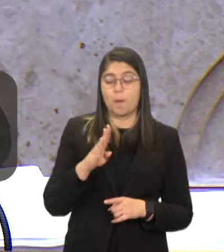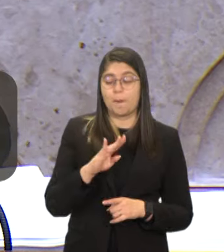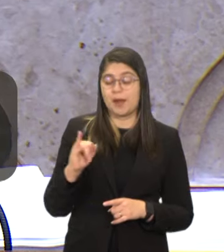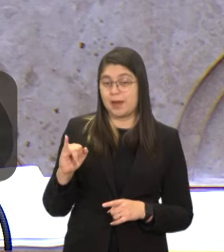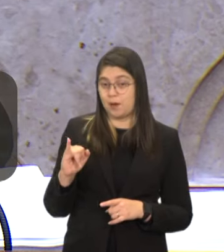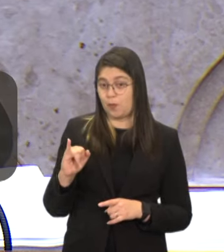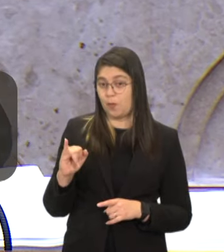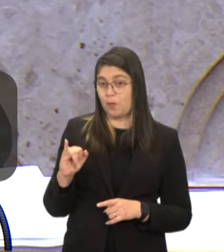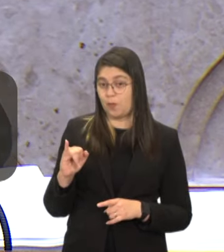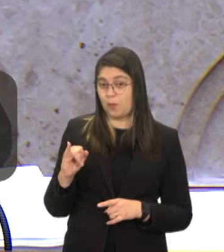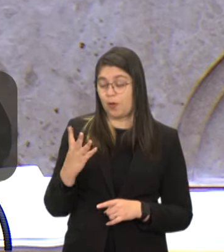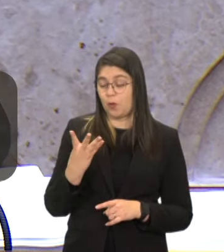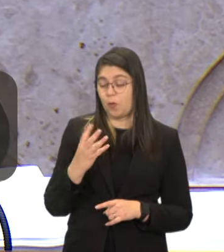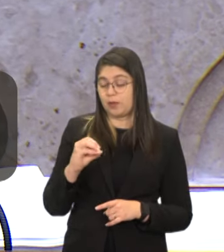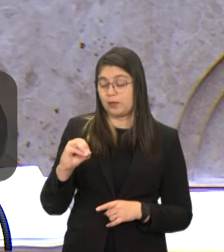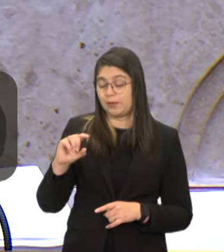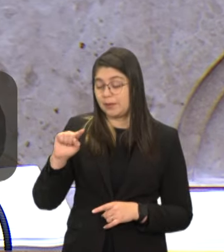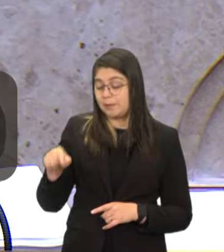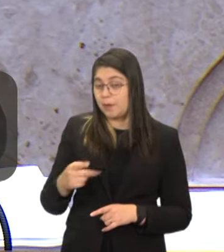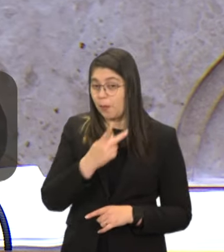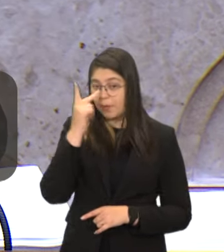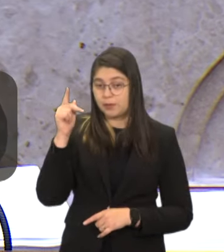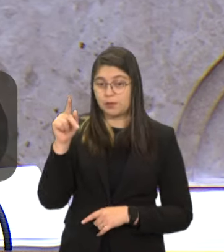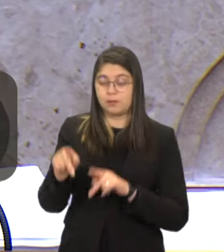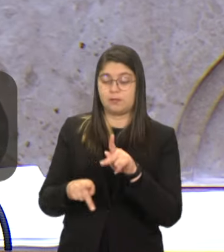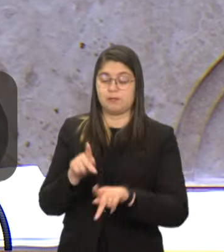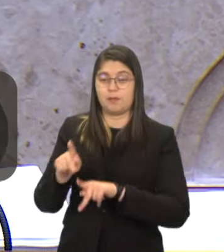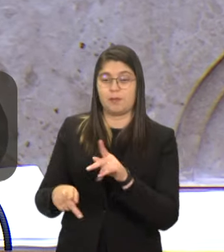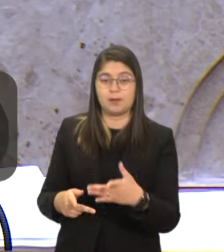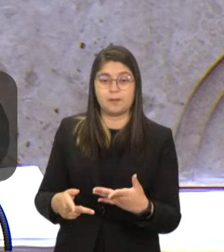1 bilhão e 400 mil pessoas. Confirmando a tese do ministro Dias